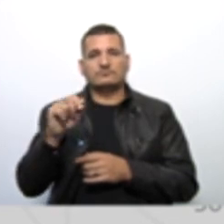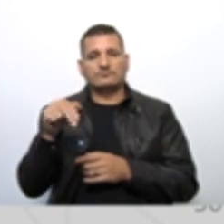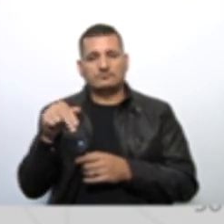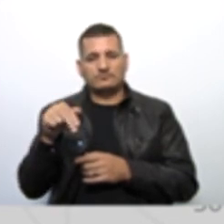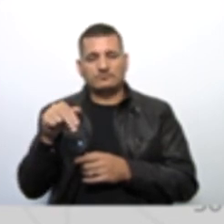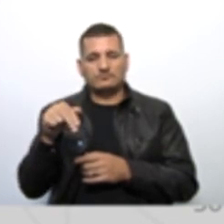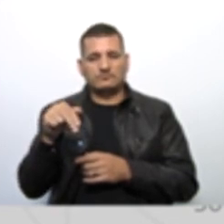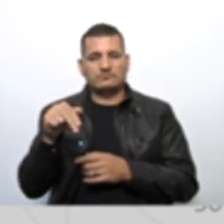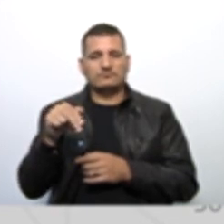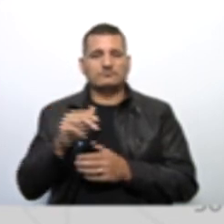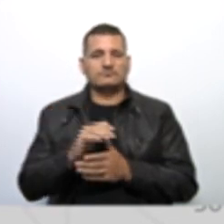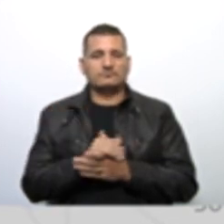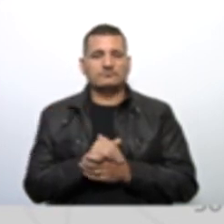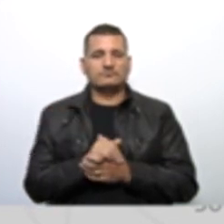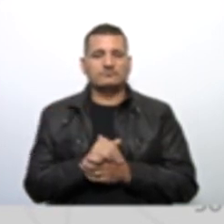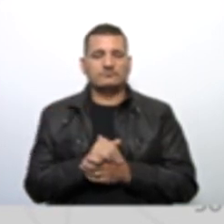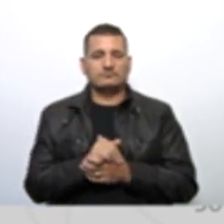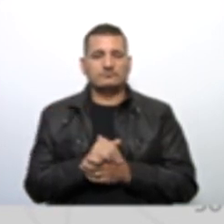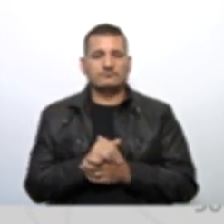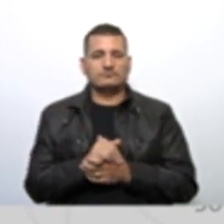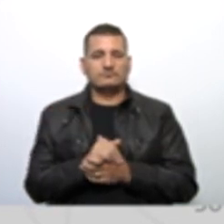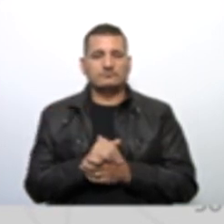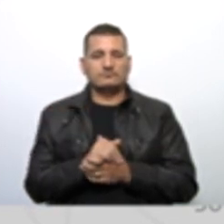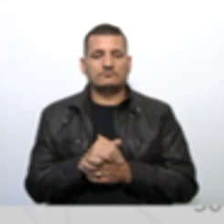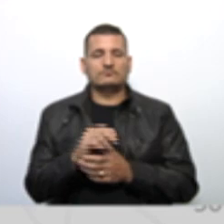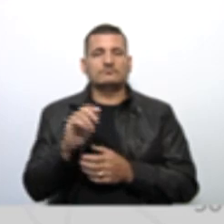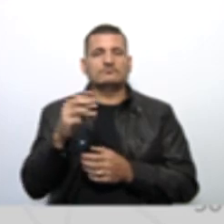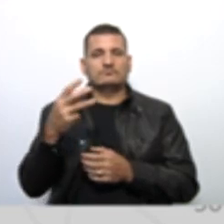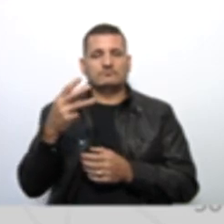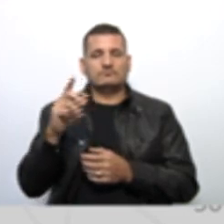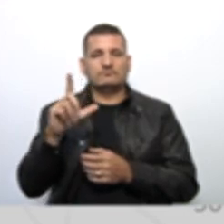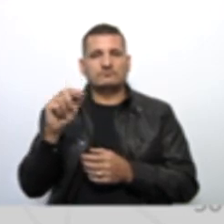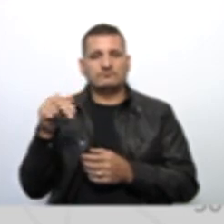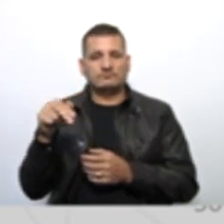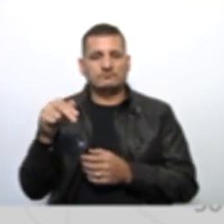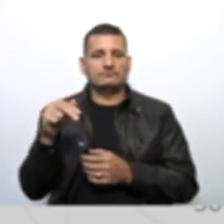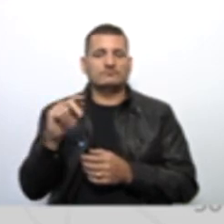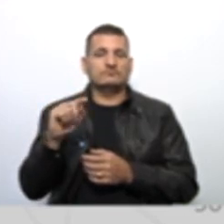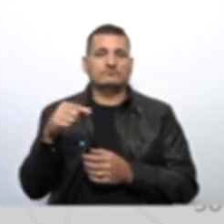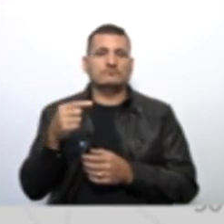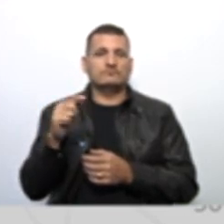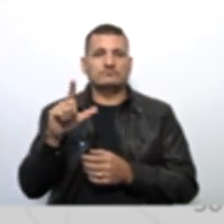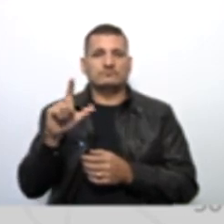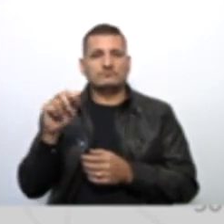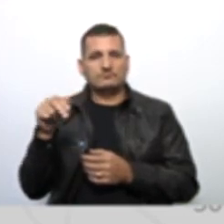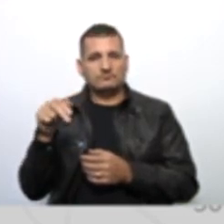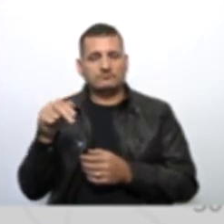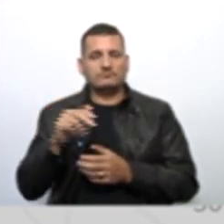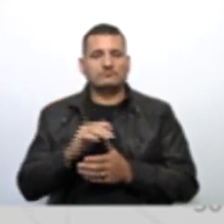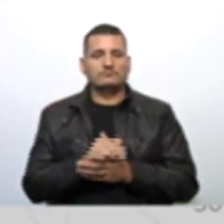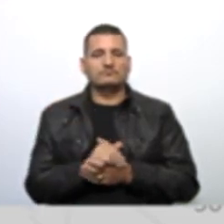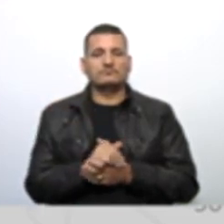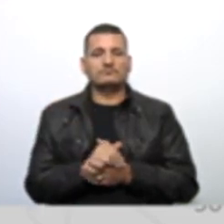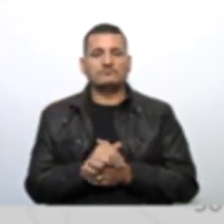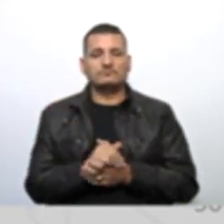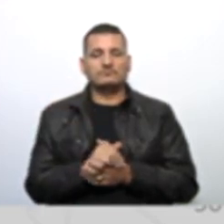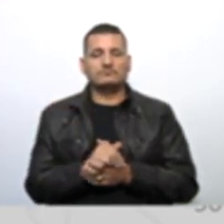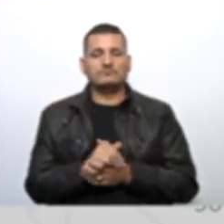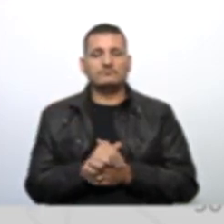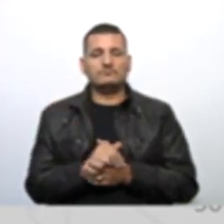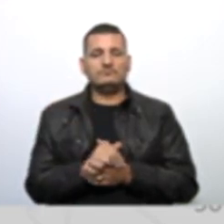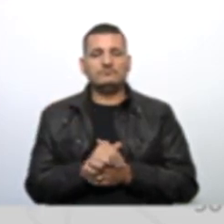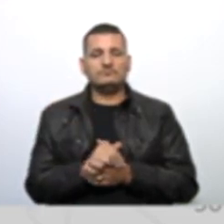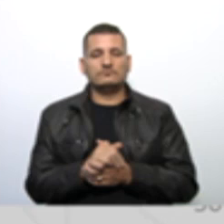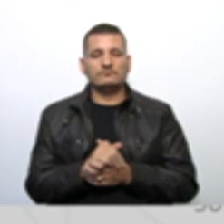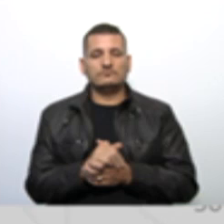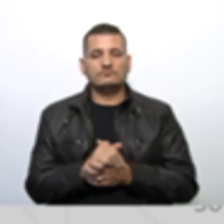LAN também naquele local. Terceiro andar, outra LAN. E no quarto andar, LAN também. Porque nós